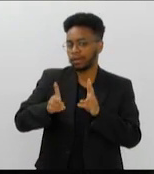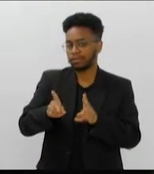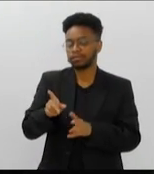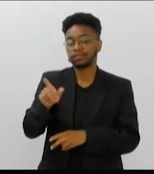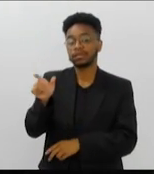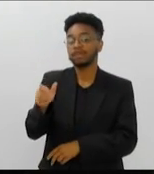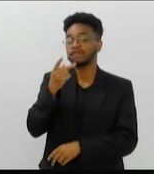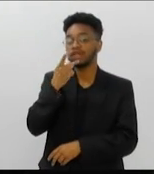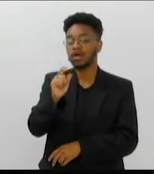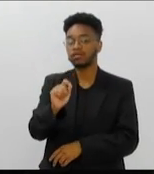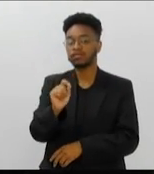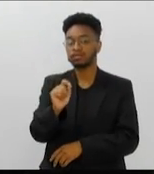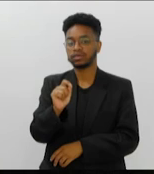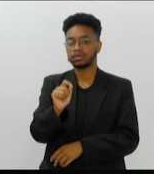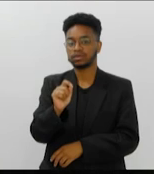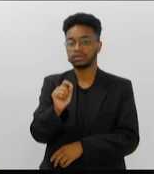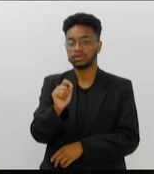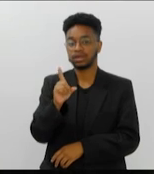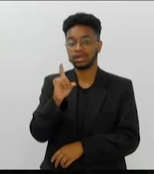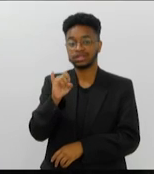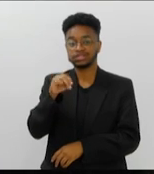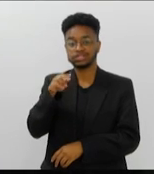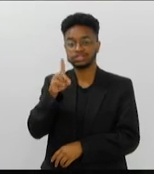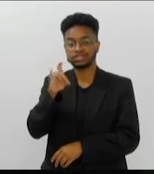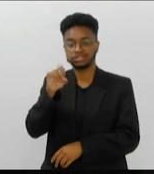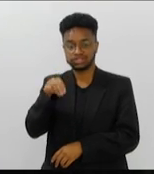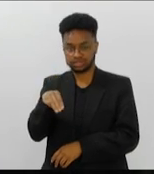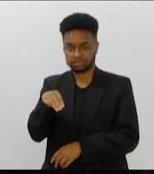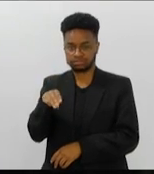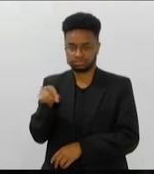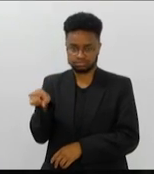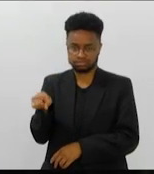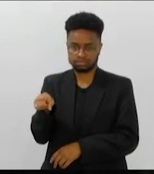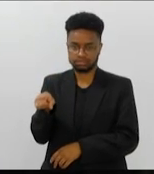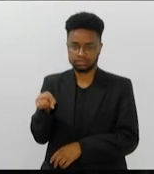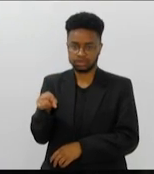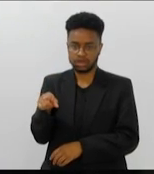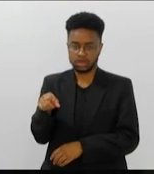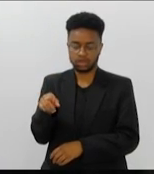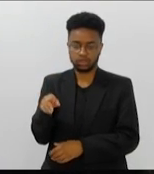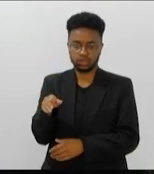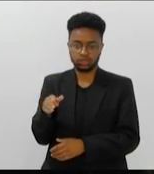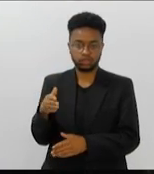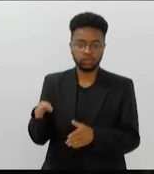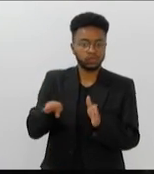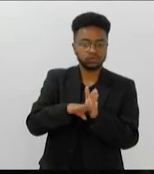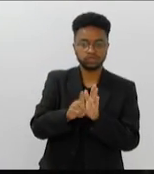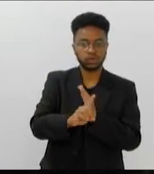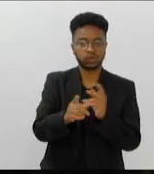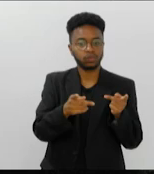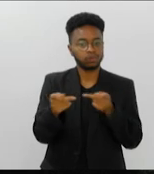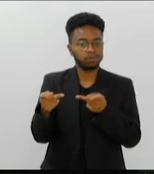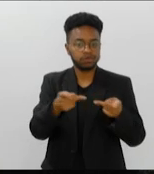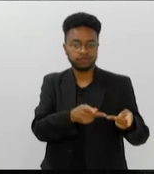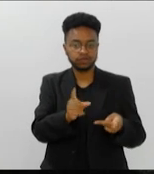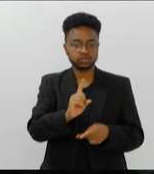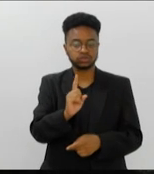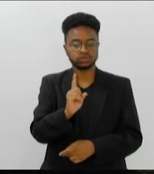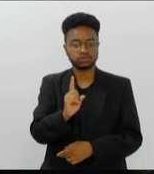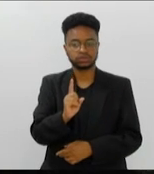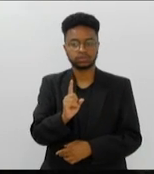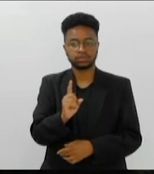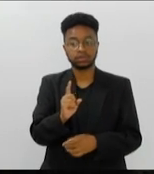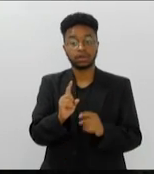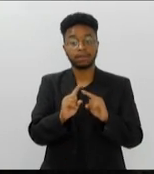dizia, Dindim, você não, né, não mais veio me visitar. E o Dindim, não é,